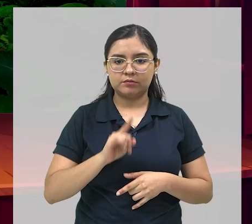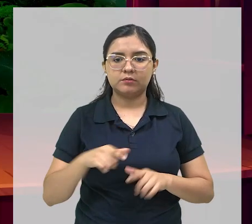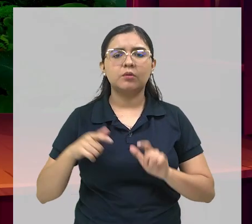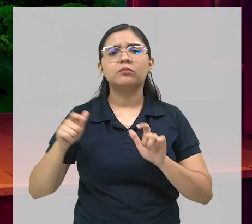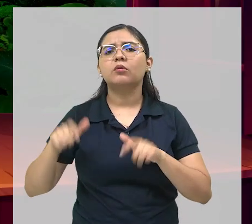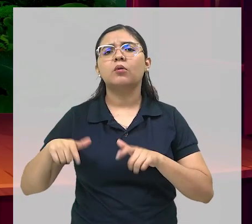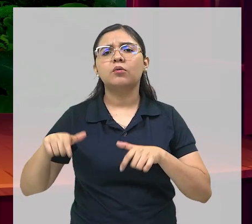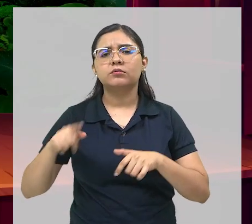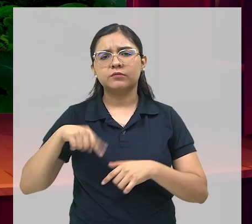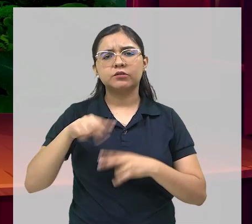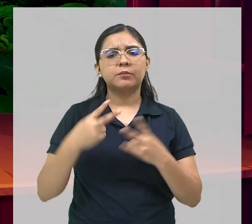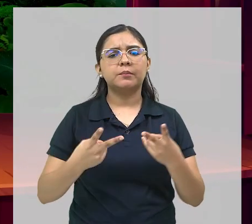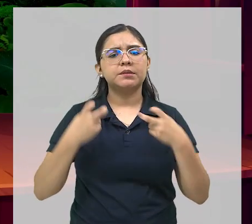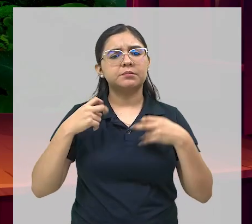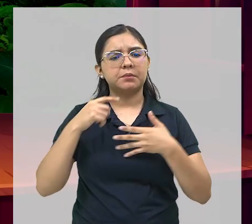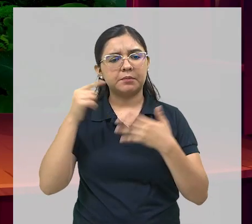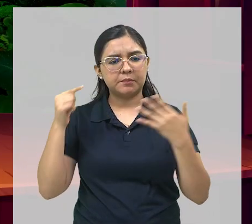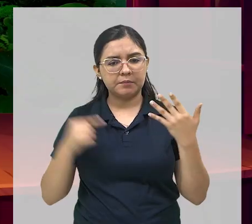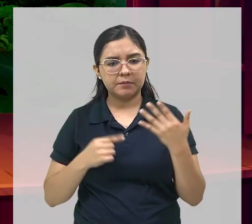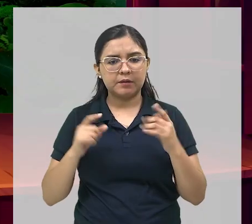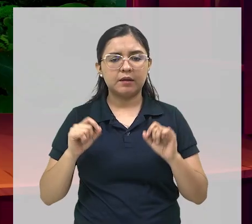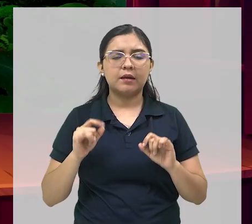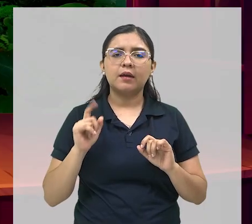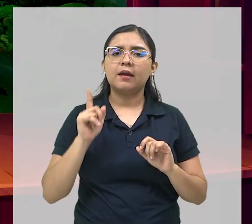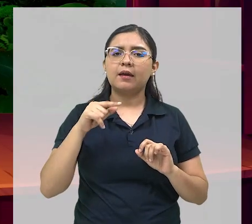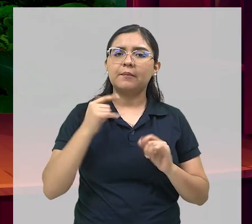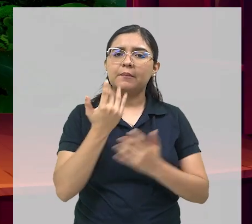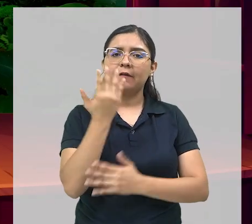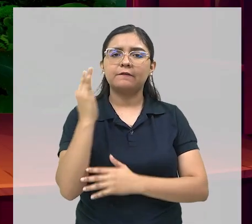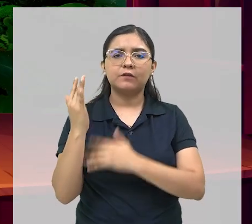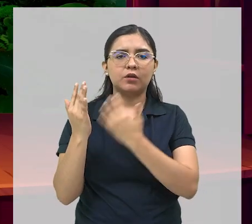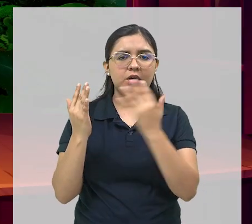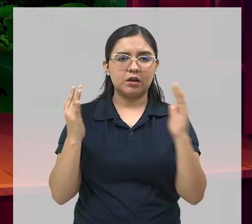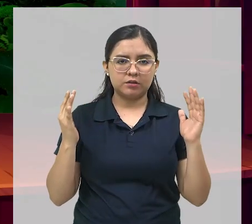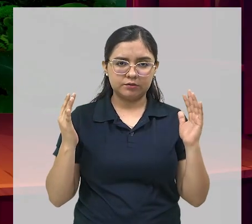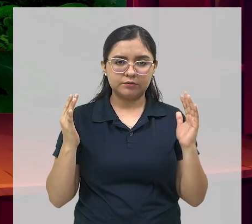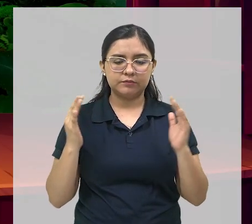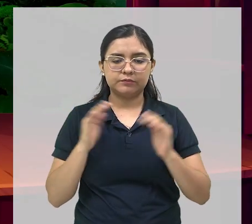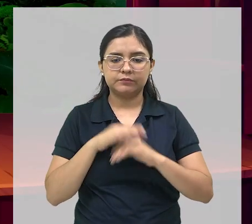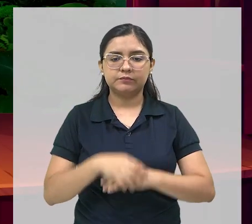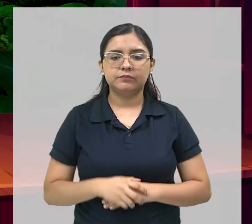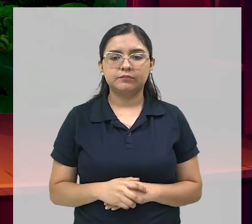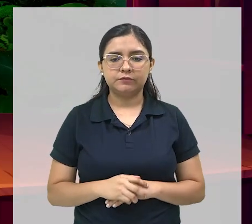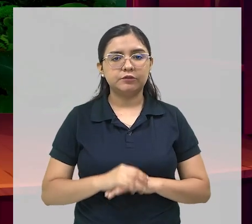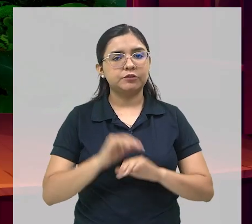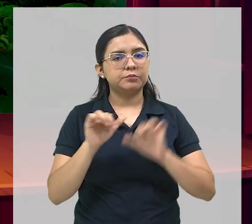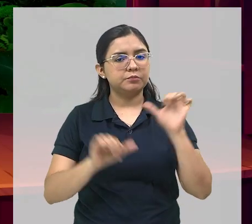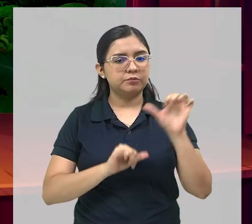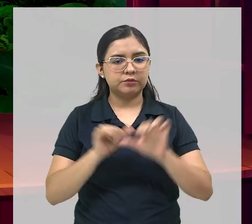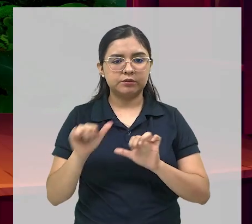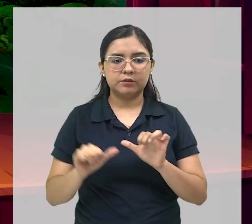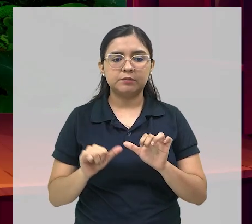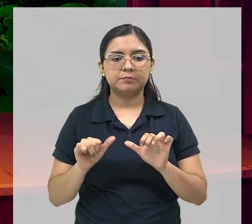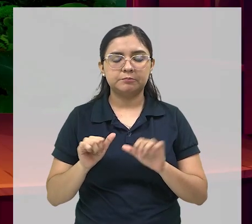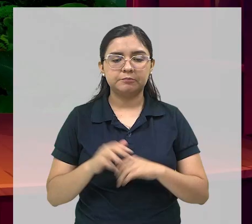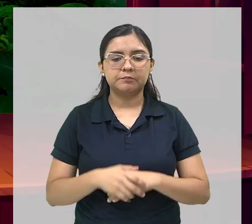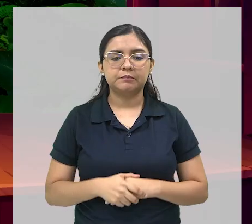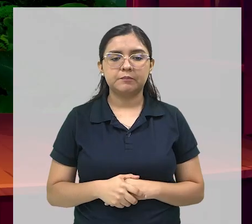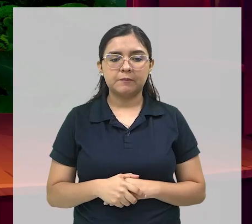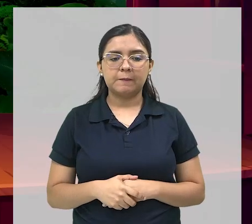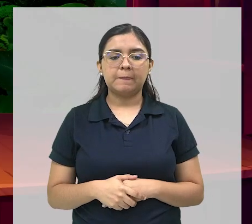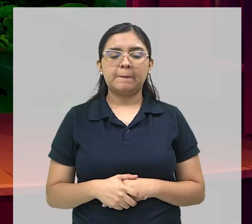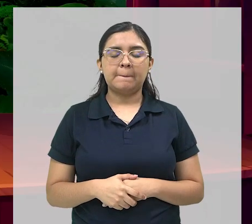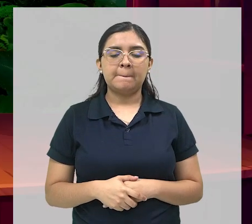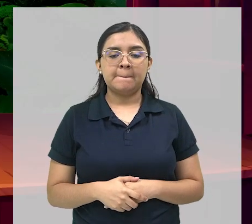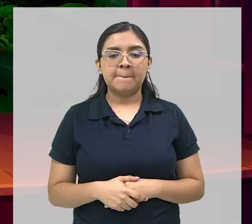estão percebendo aqui? Nós estamos como se fosse numa floresta. Olha, mudamos radicalmente aqui o conceito